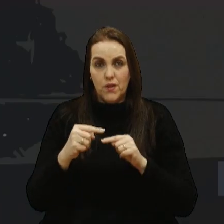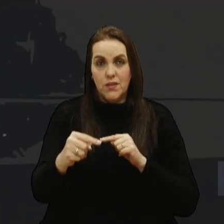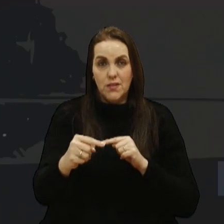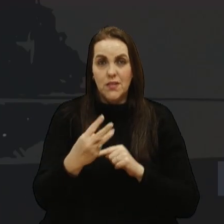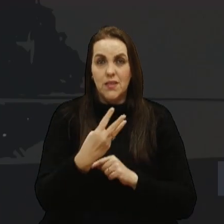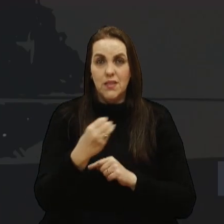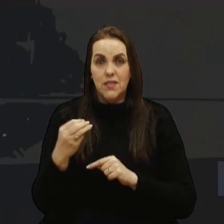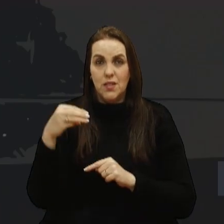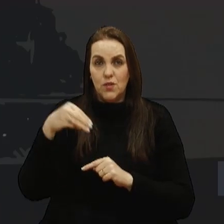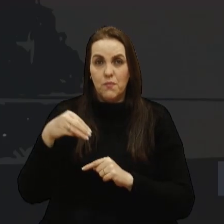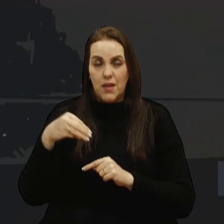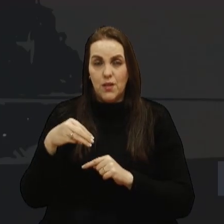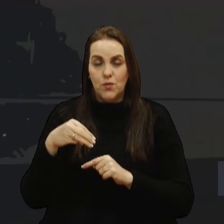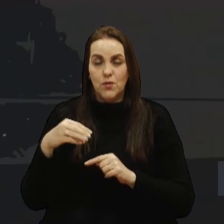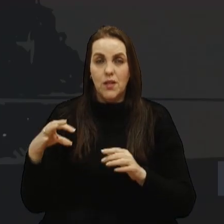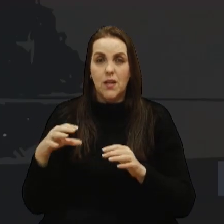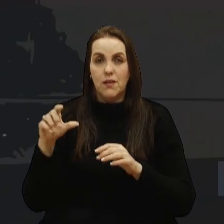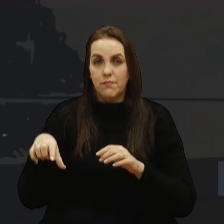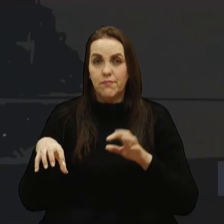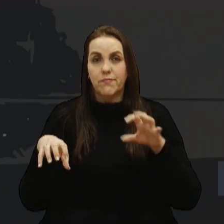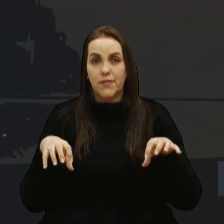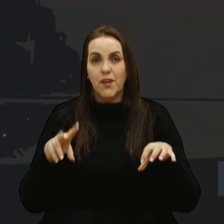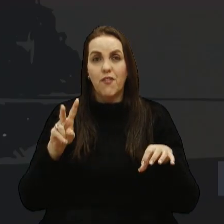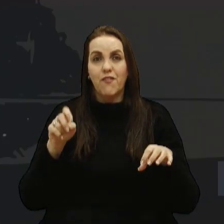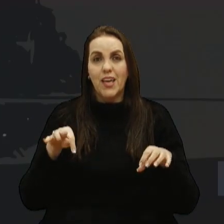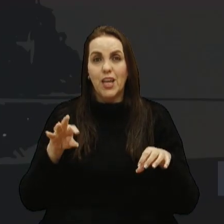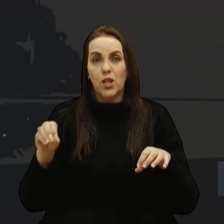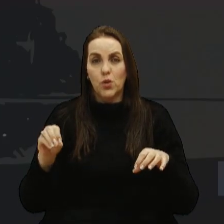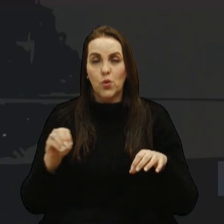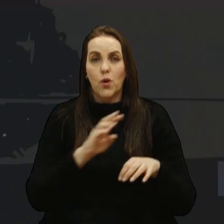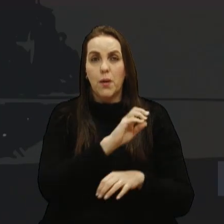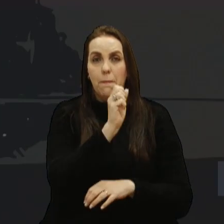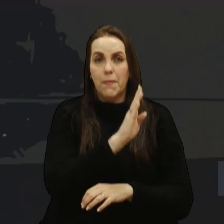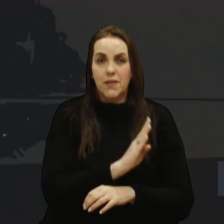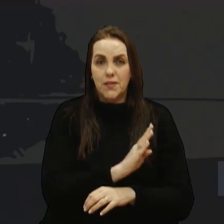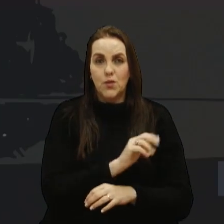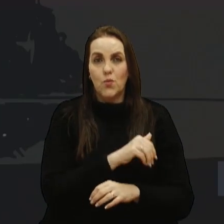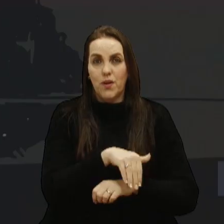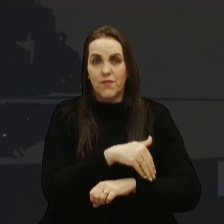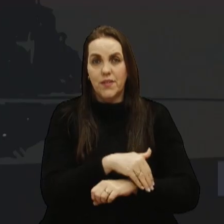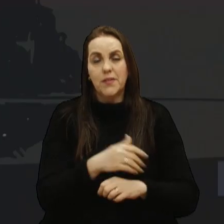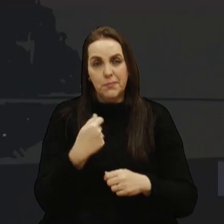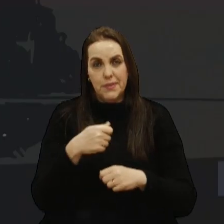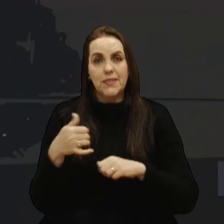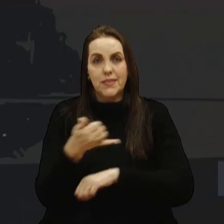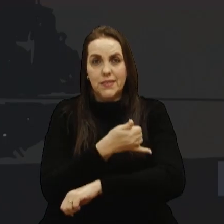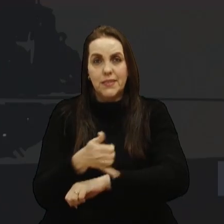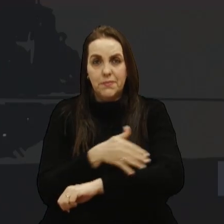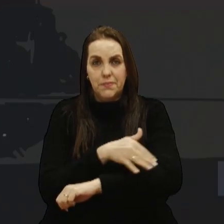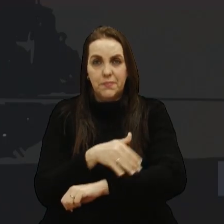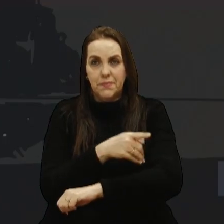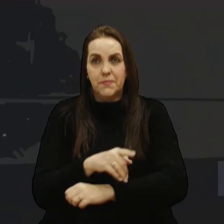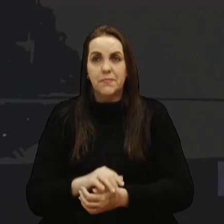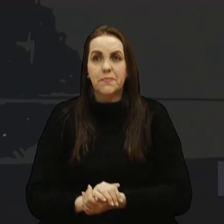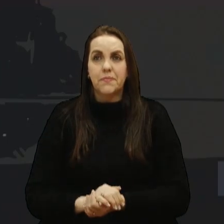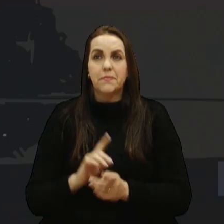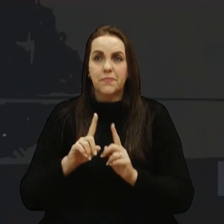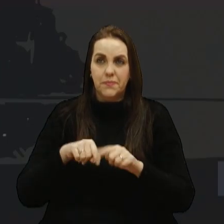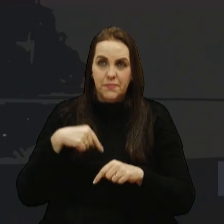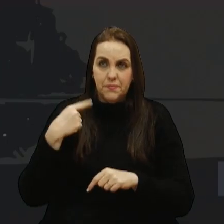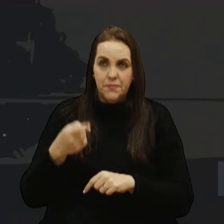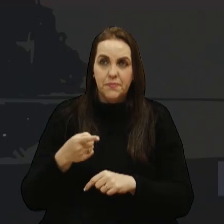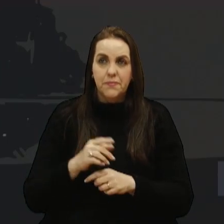liga o Vêneto, a Vila Brasil, e que também precisa de pavimentação. Próximo. Mário Andreassa, ali na